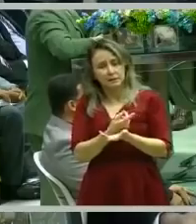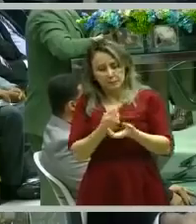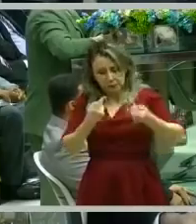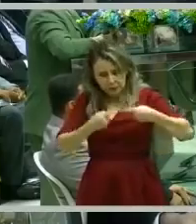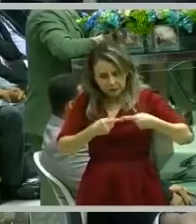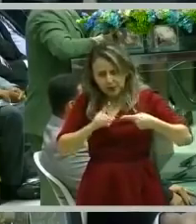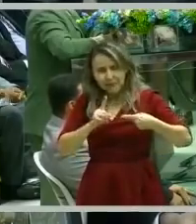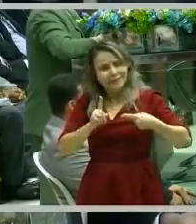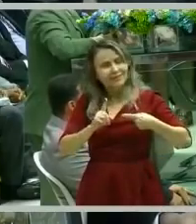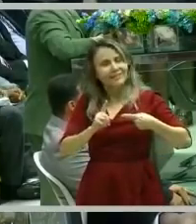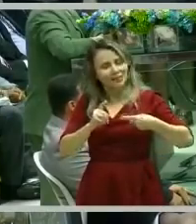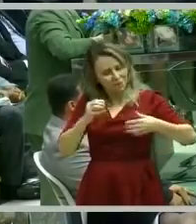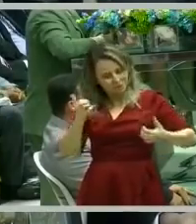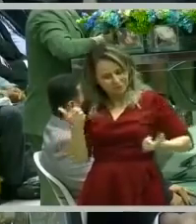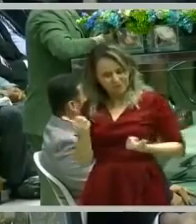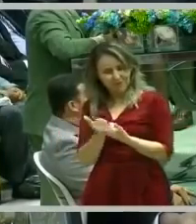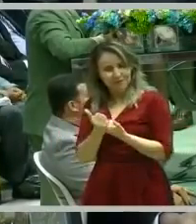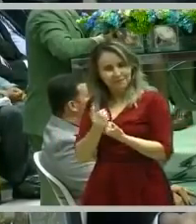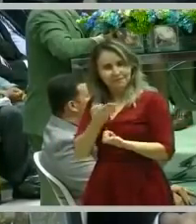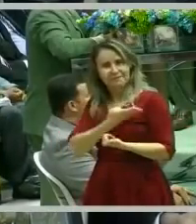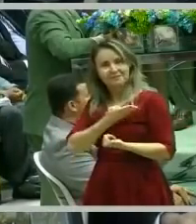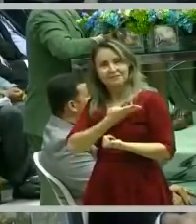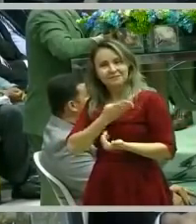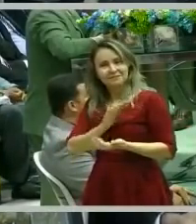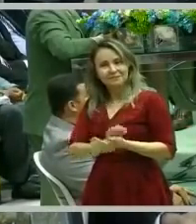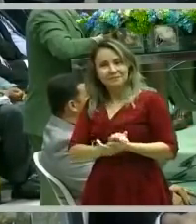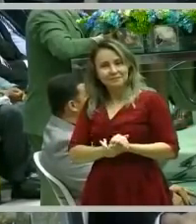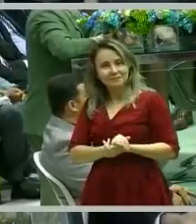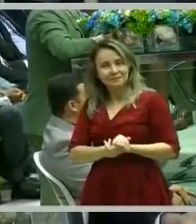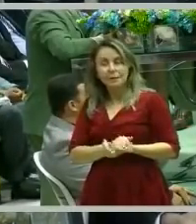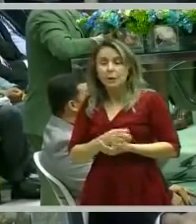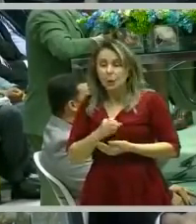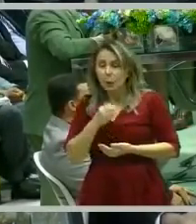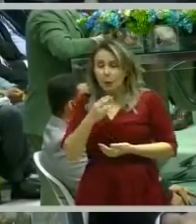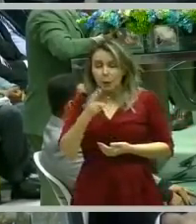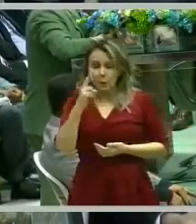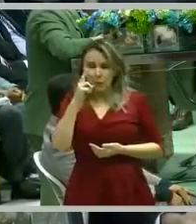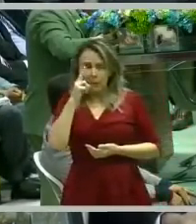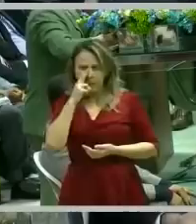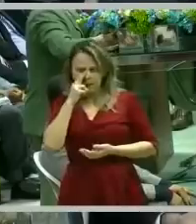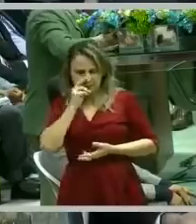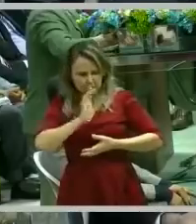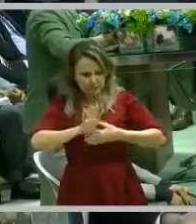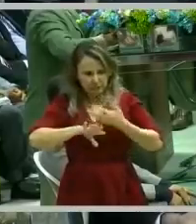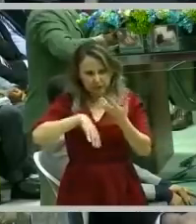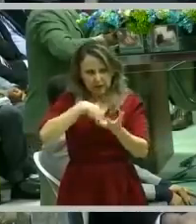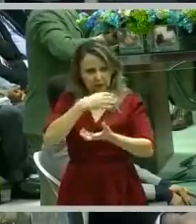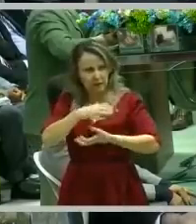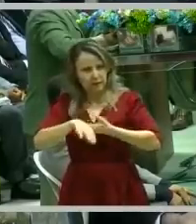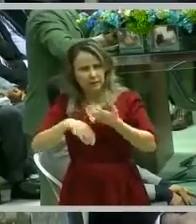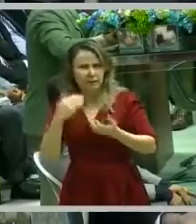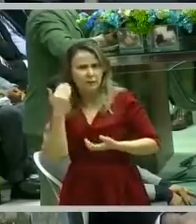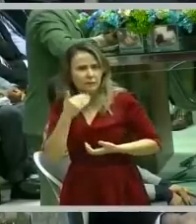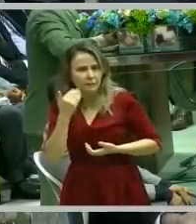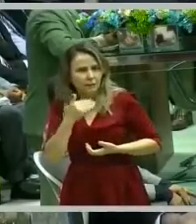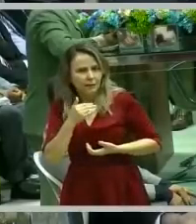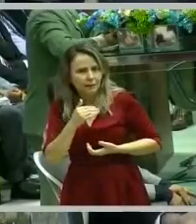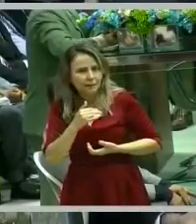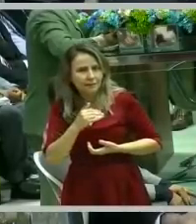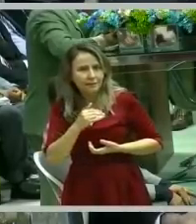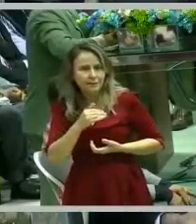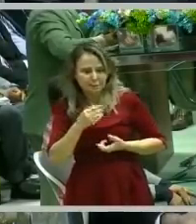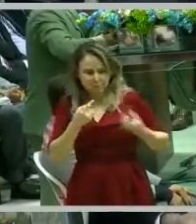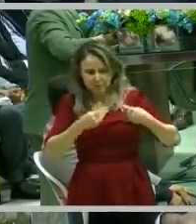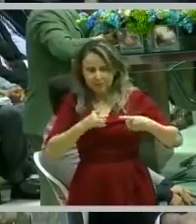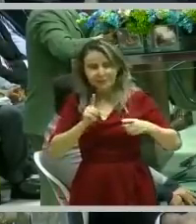irmão. O diabo vai se levantar contra um crente de vida torta? Não vai. O diabo só se levanta quando você incomoda o inferno.